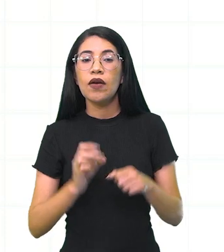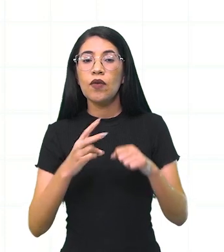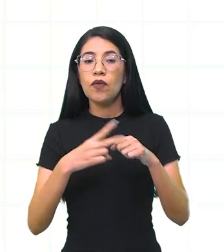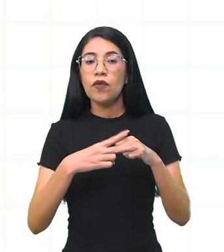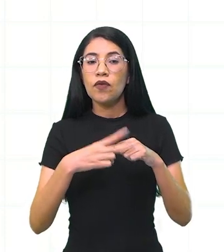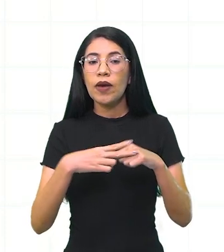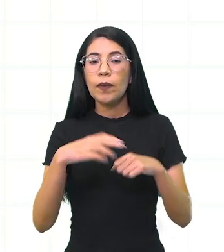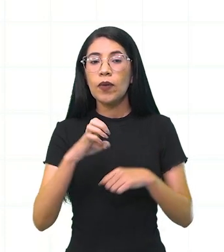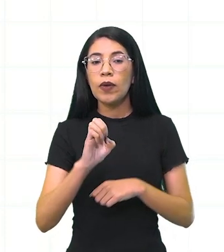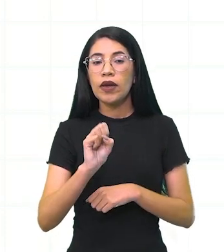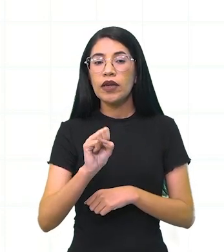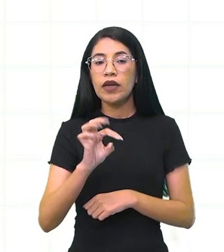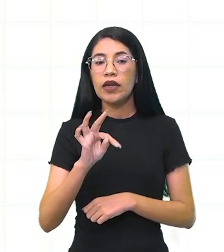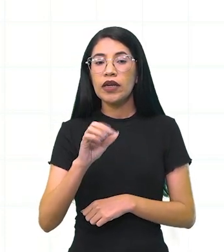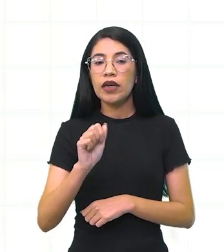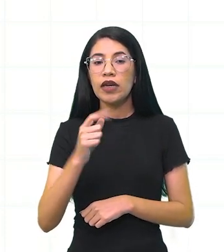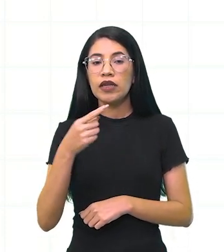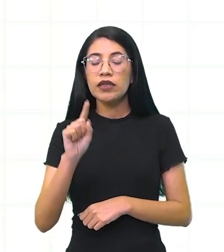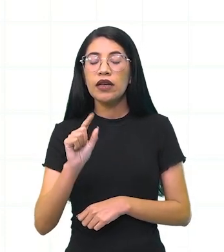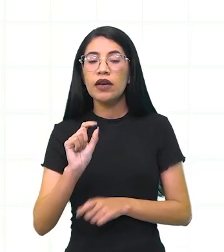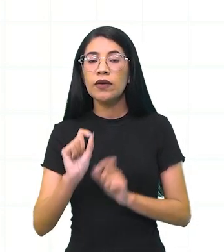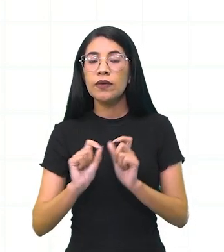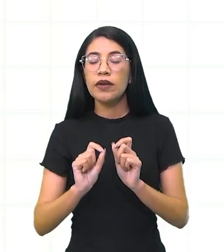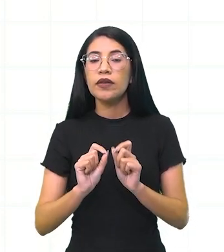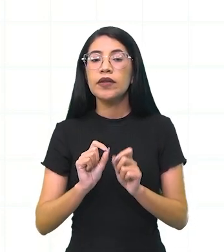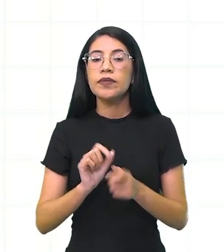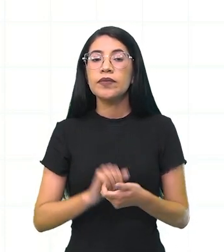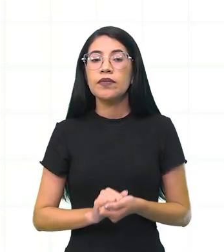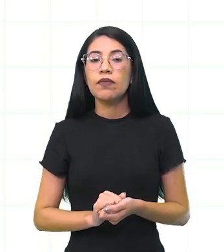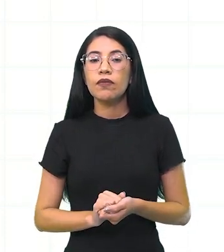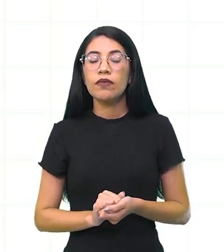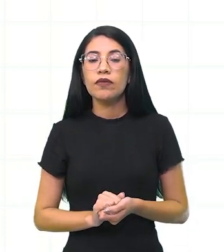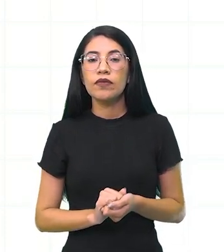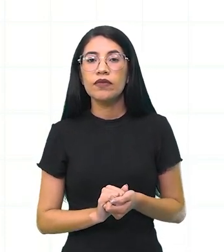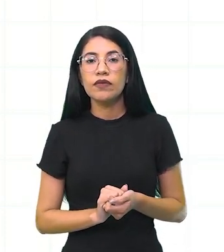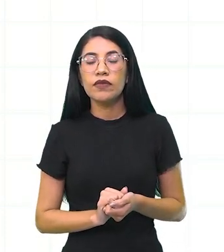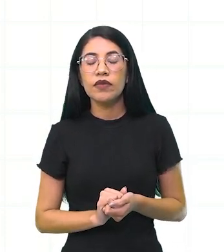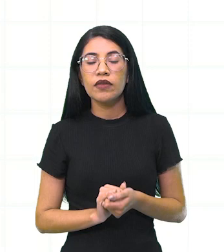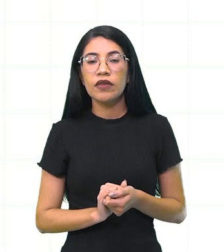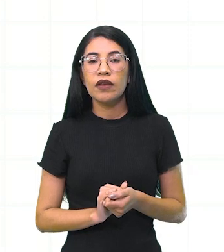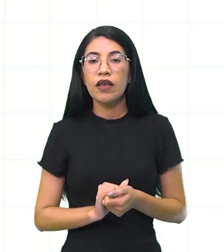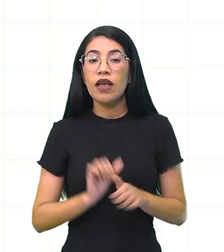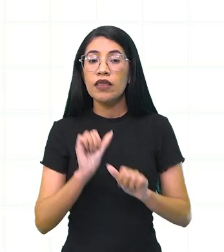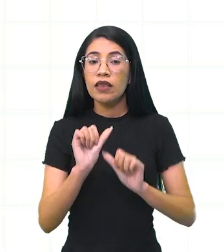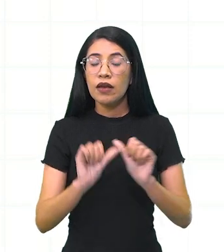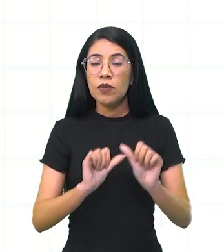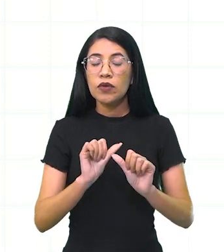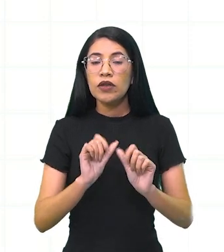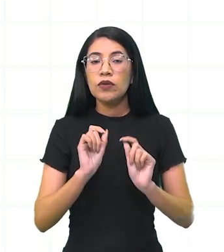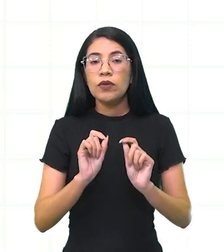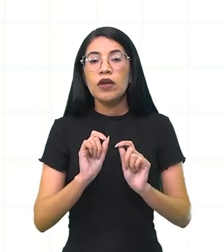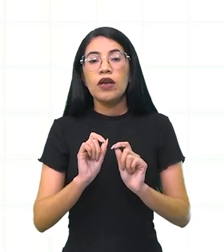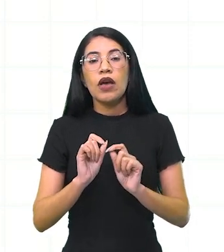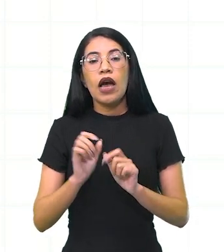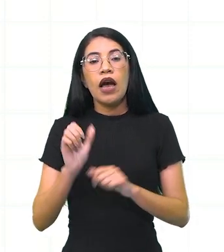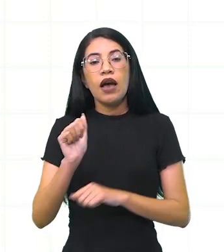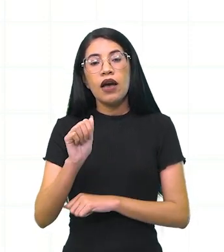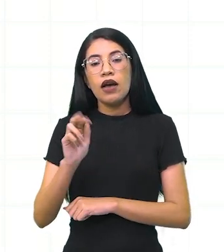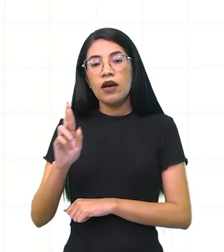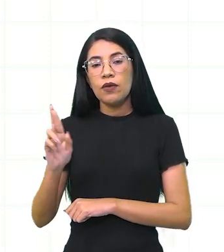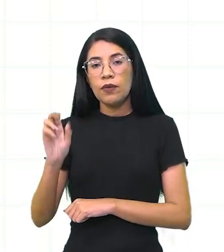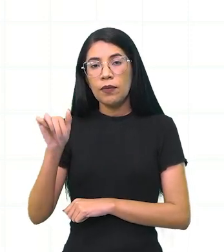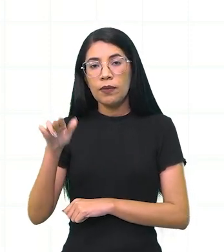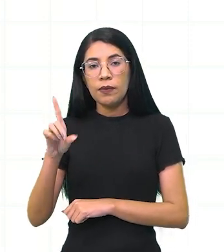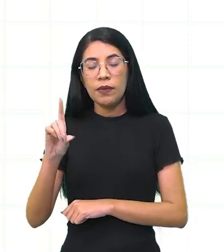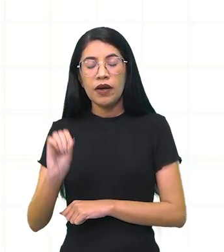estar. Mas neste caso, ela está modificando mais a palavra arrumada do que o próprio verbo.